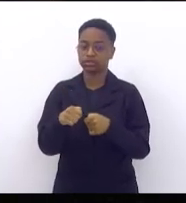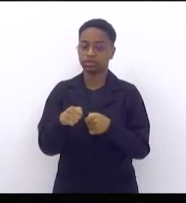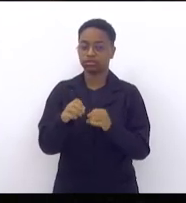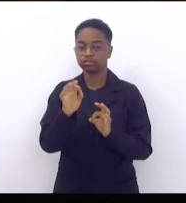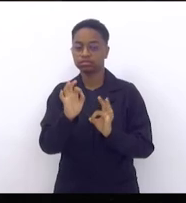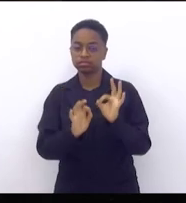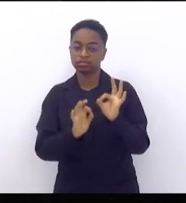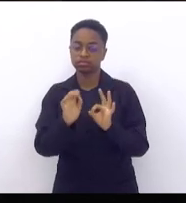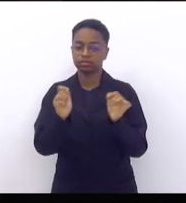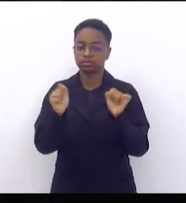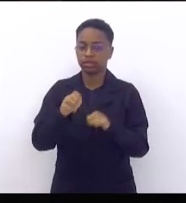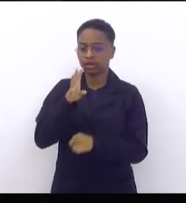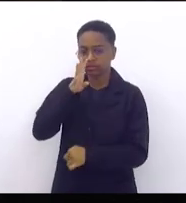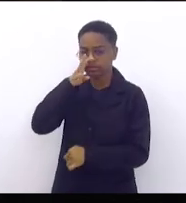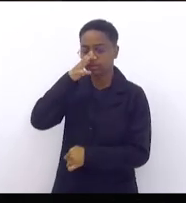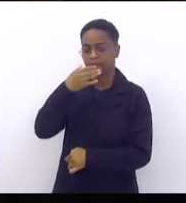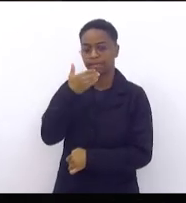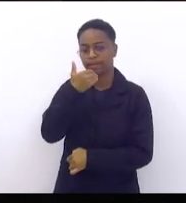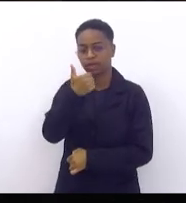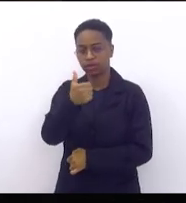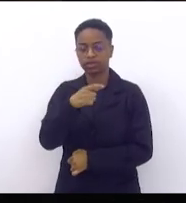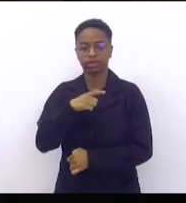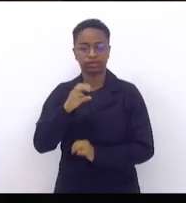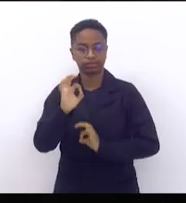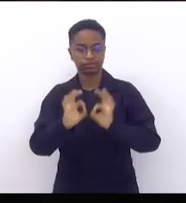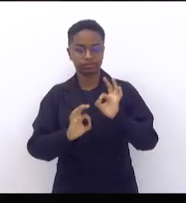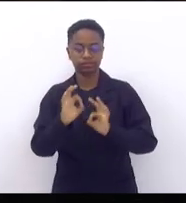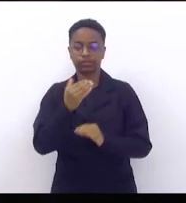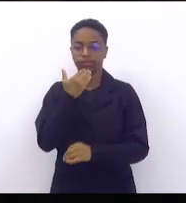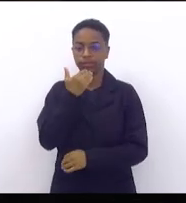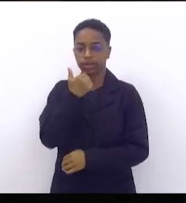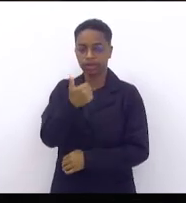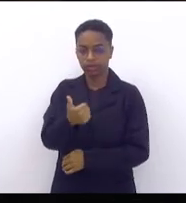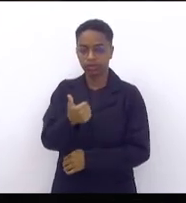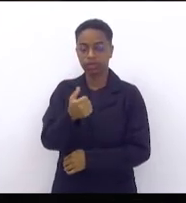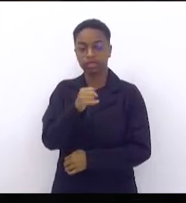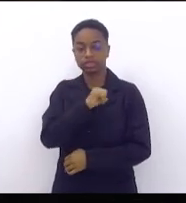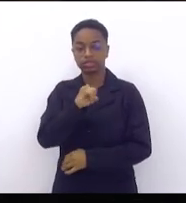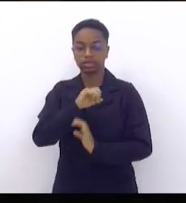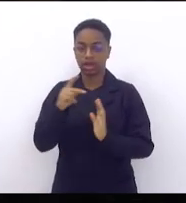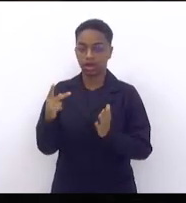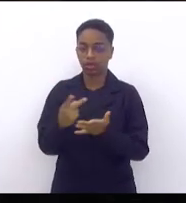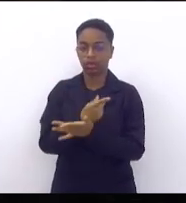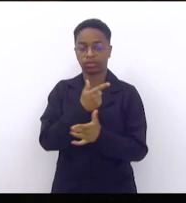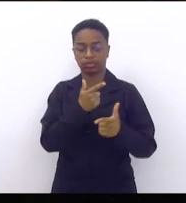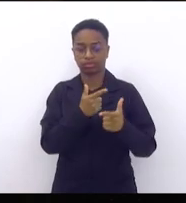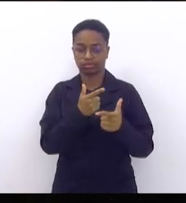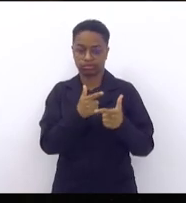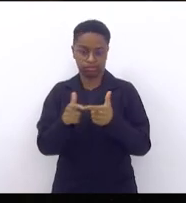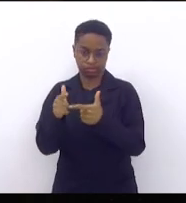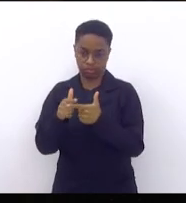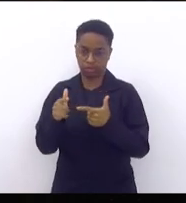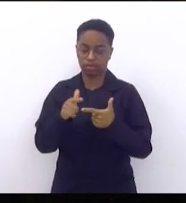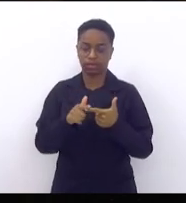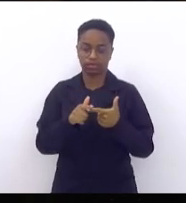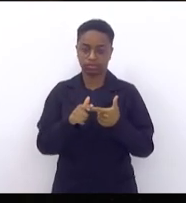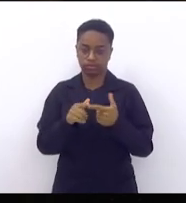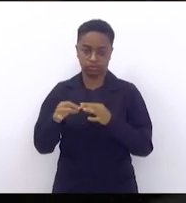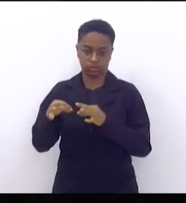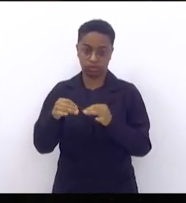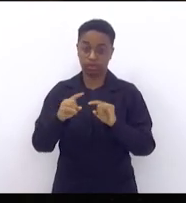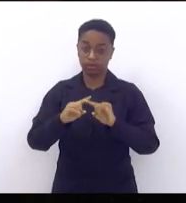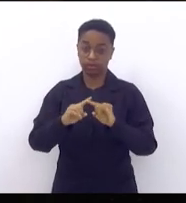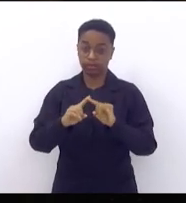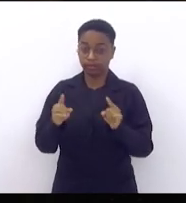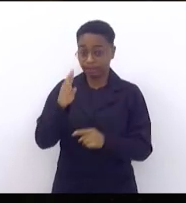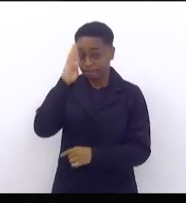mais resistentes, melhores preparadas para todo tipo de intempéries, principalmente, mas não